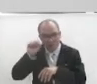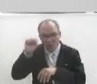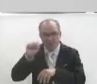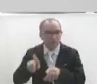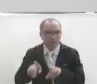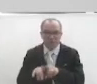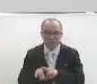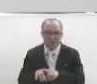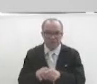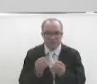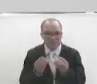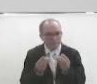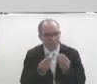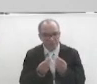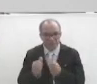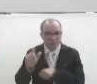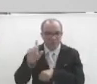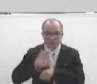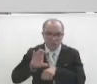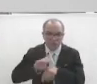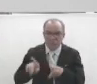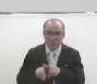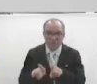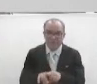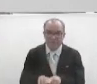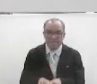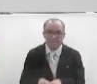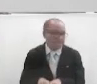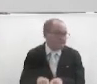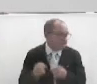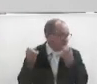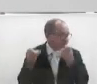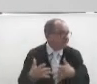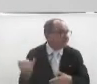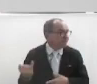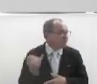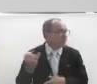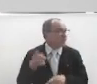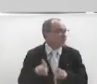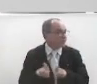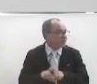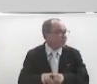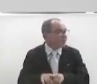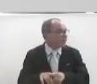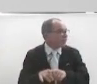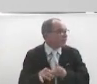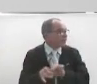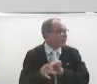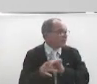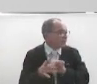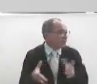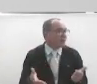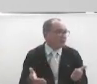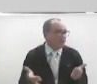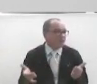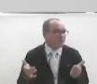e qualificação aqui emenda bastante importante e extensa